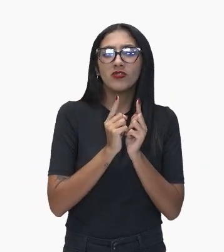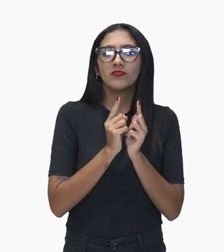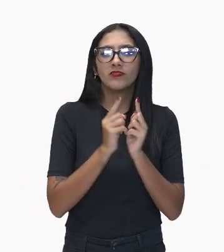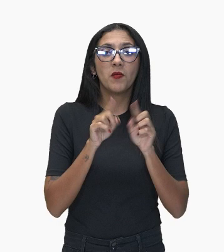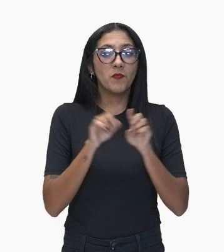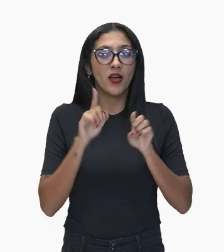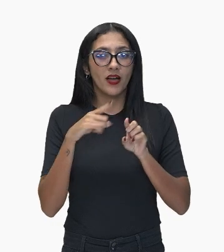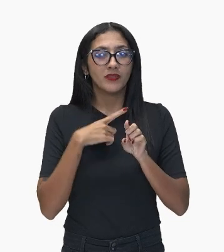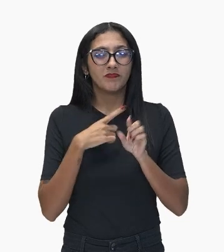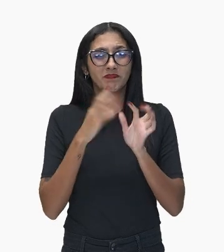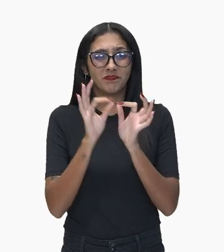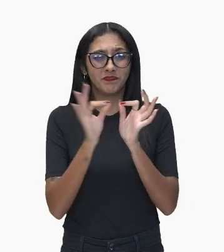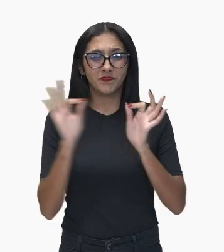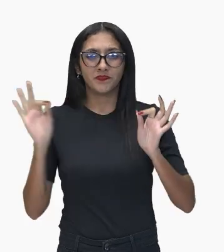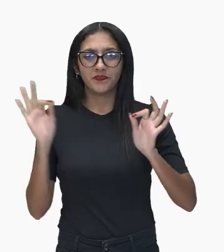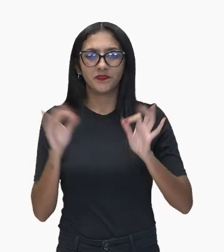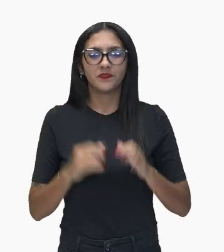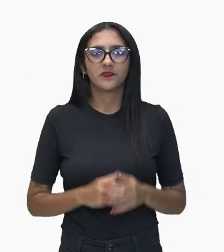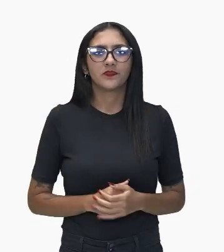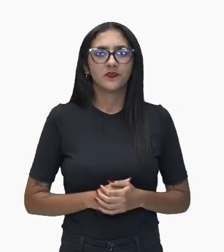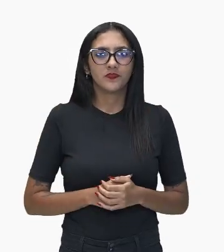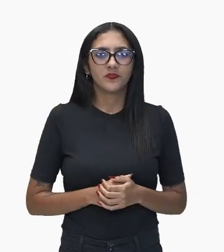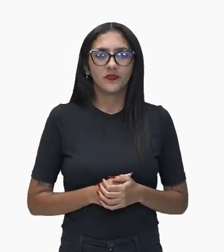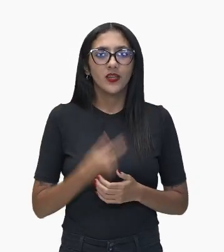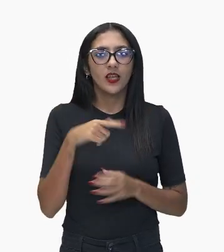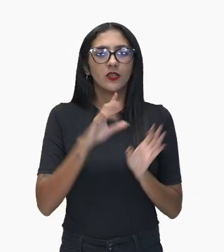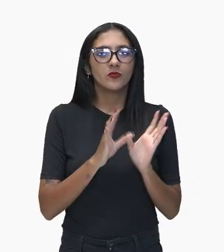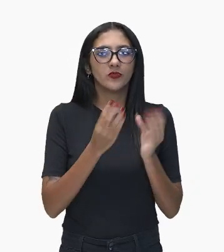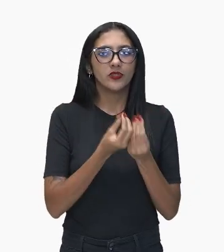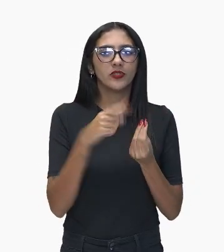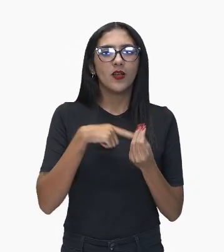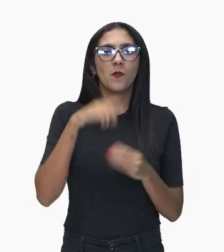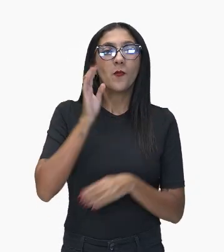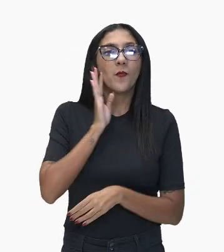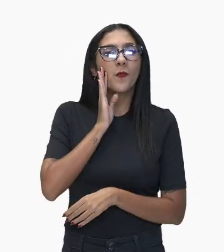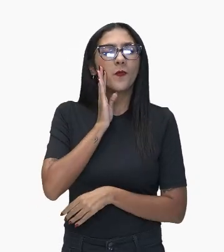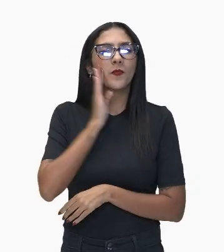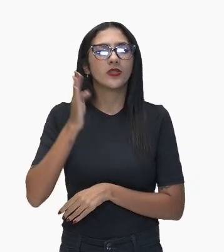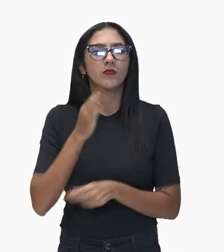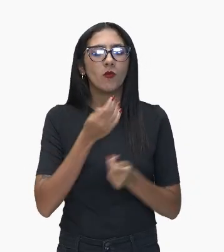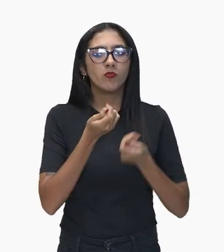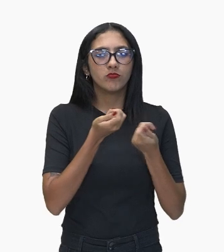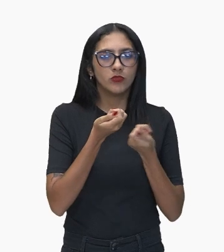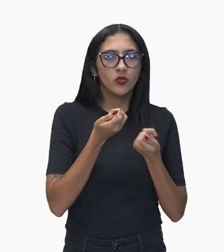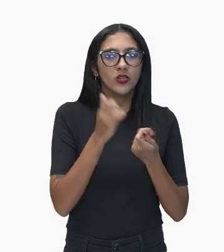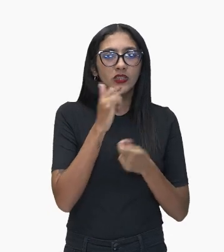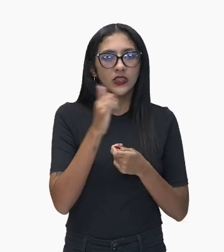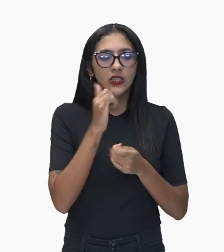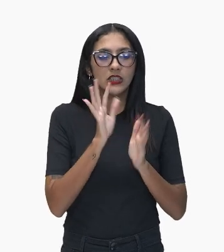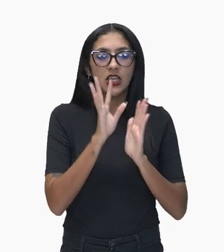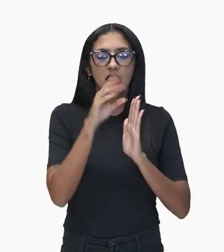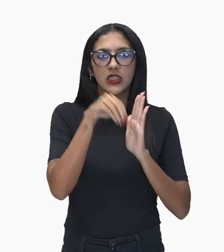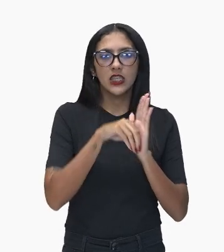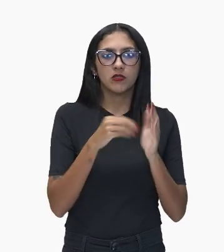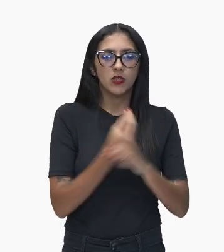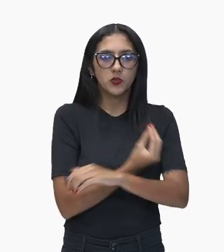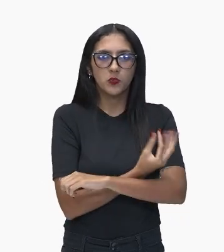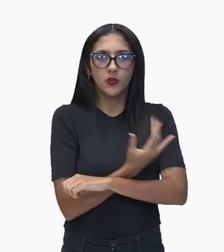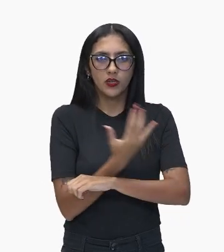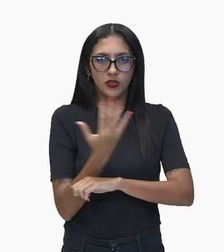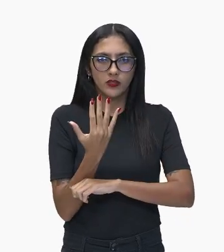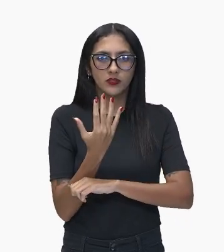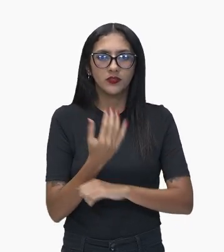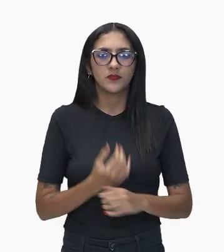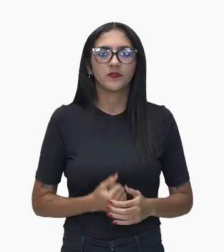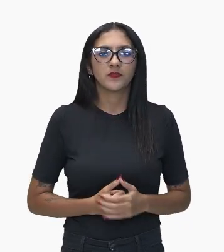amido. Então, o que é o amido? O amido é a principal fonte de armazenamento de energia nas plantas. E por isso